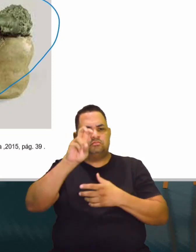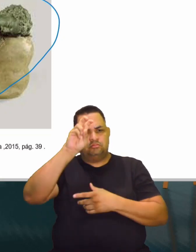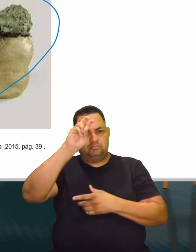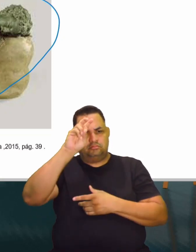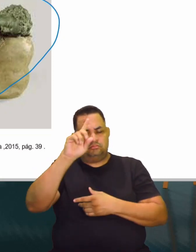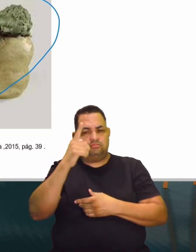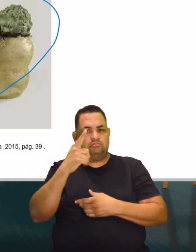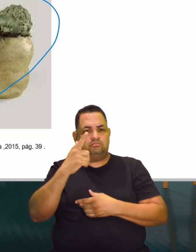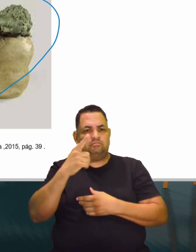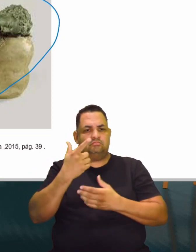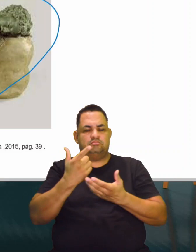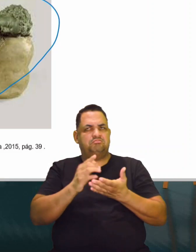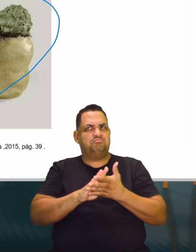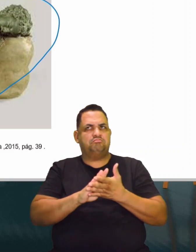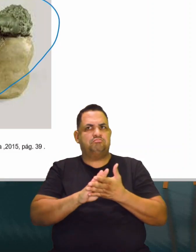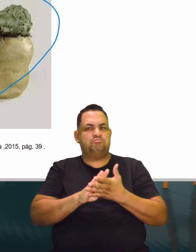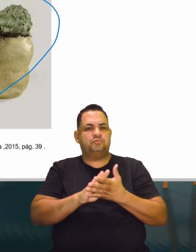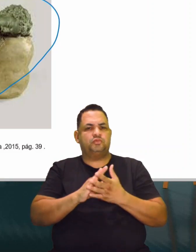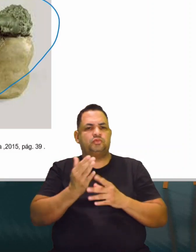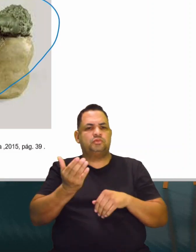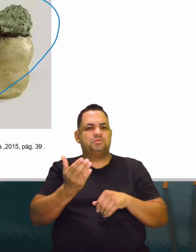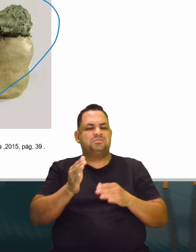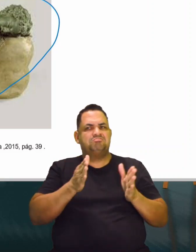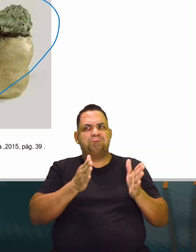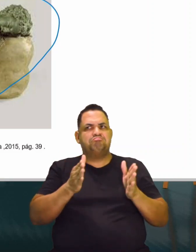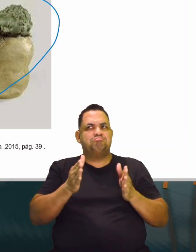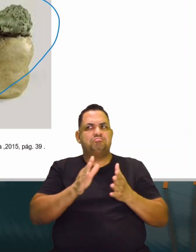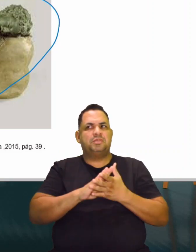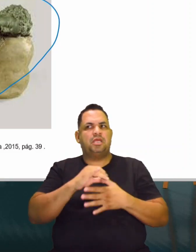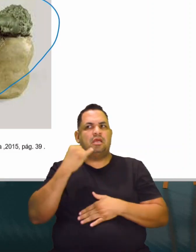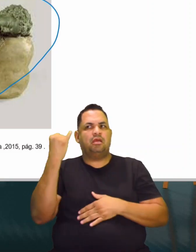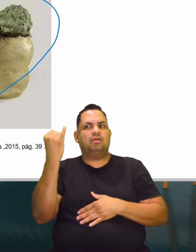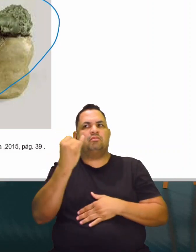muita figura do artista, né? No período mais